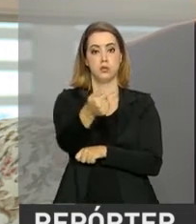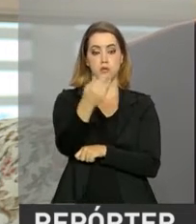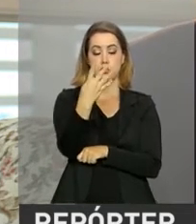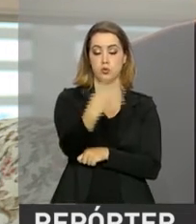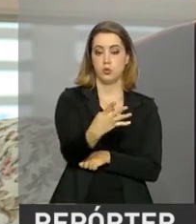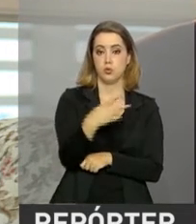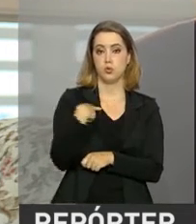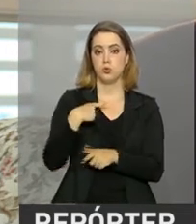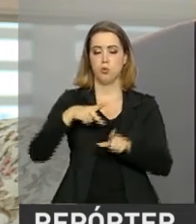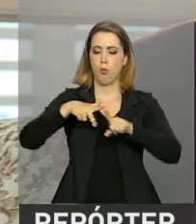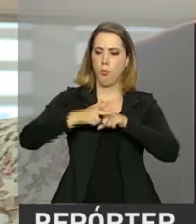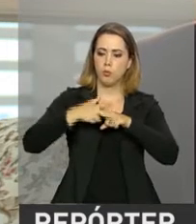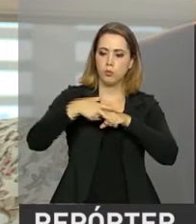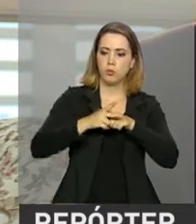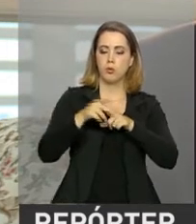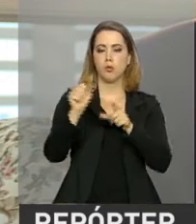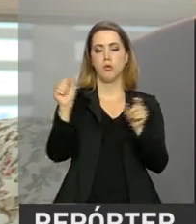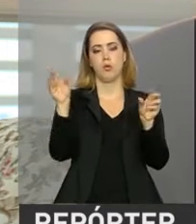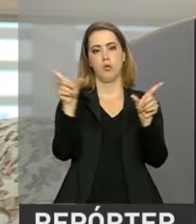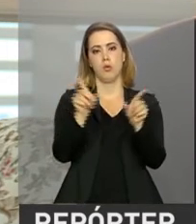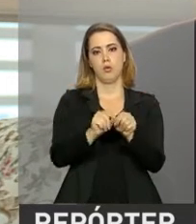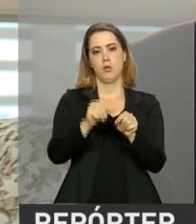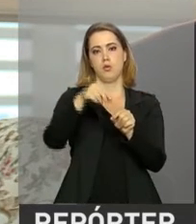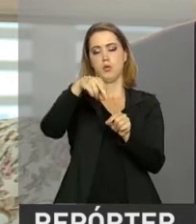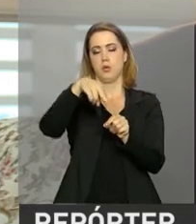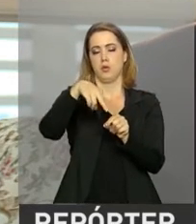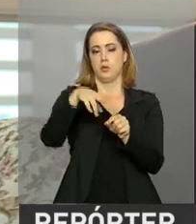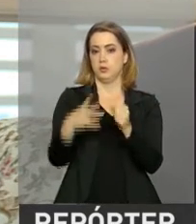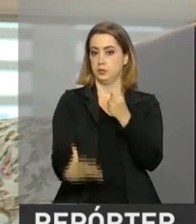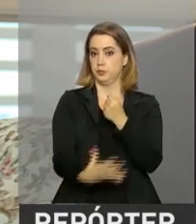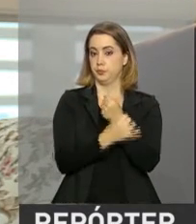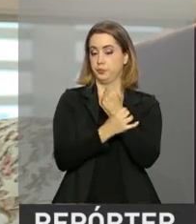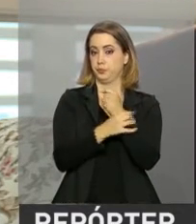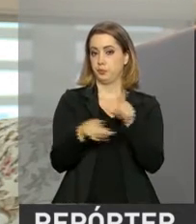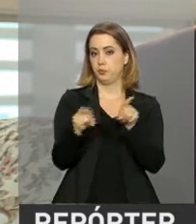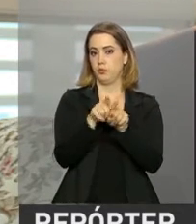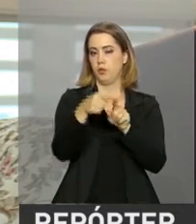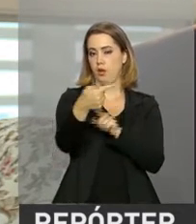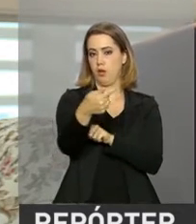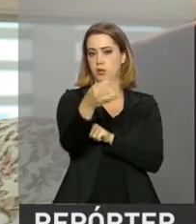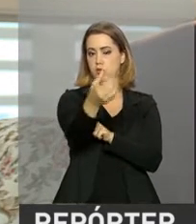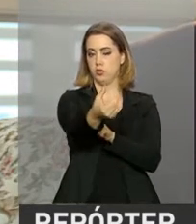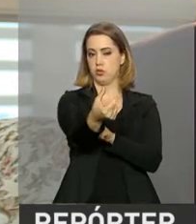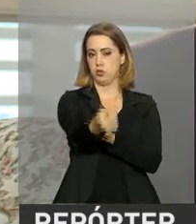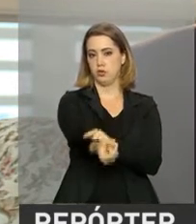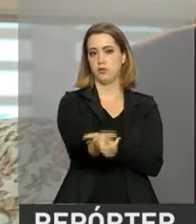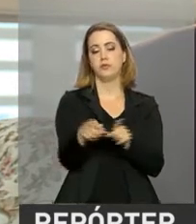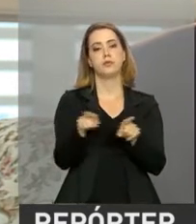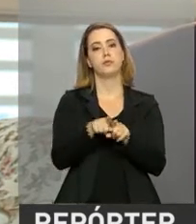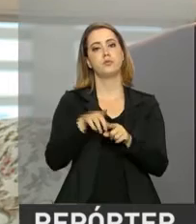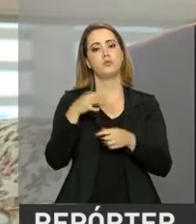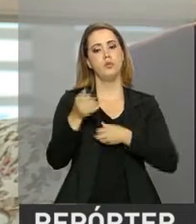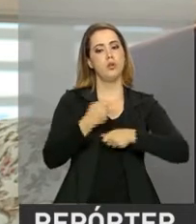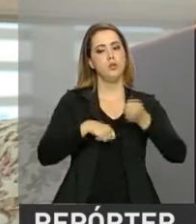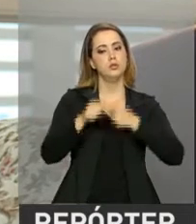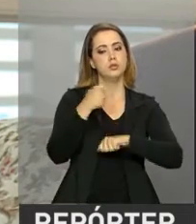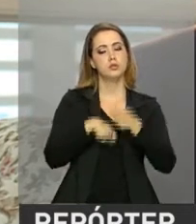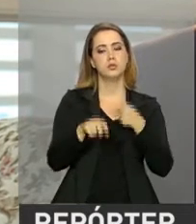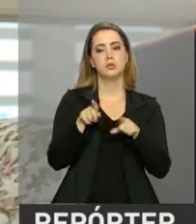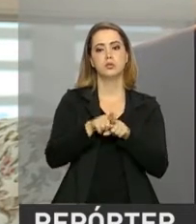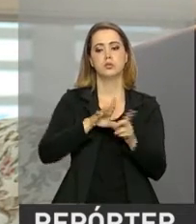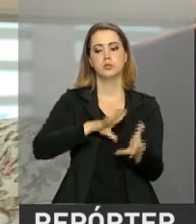reforma do conselho de segurança do beijo que trata de temas ambientais e que o g20 que novamente trata de questões de finanças e comércio